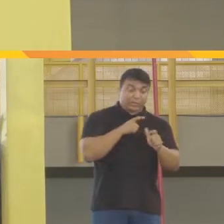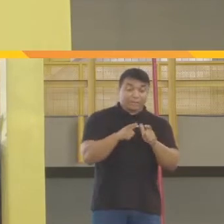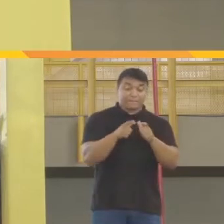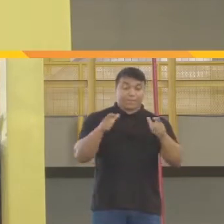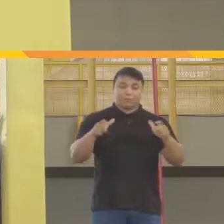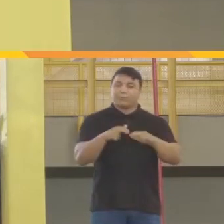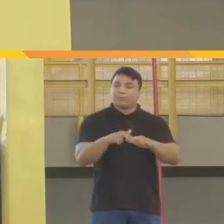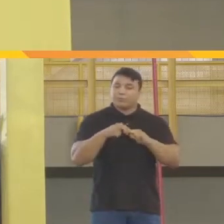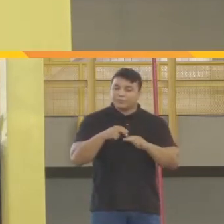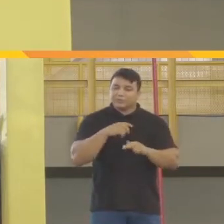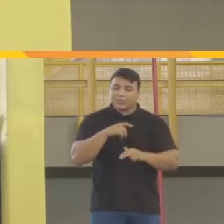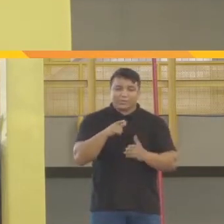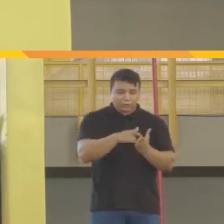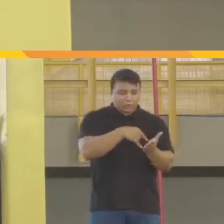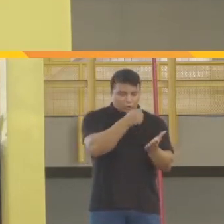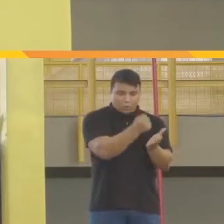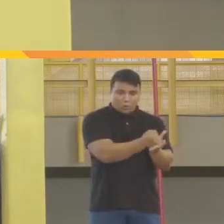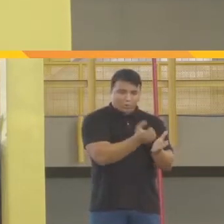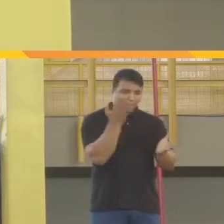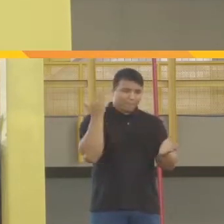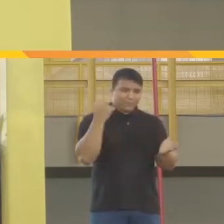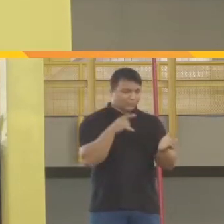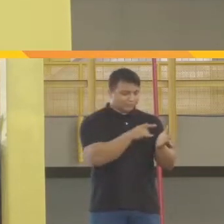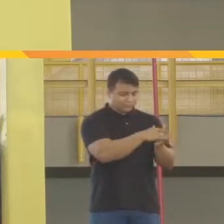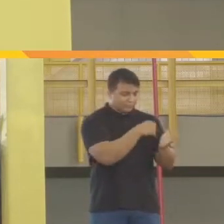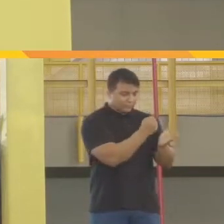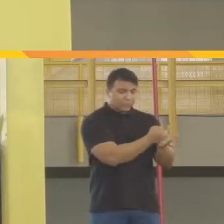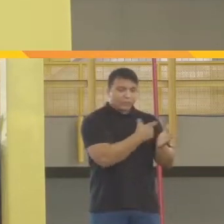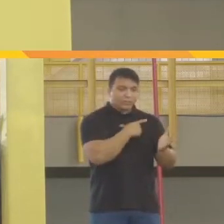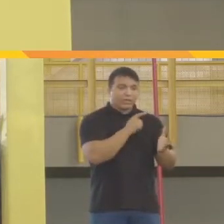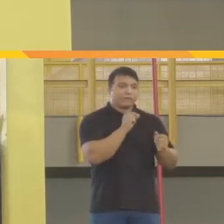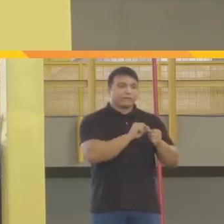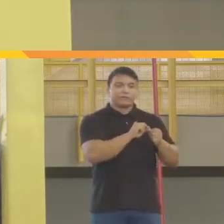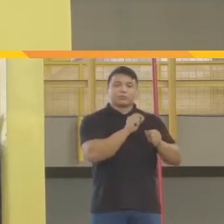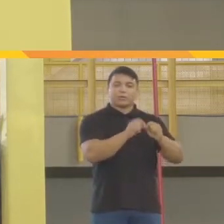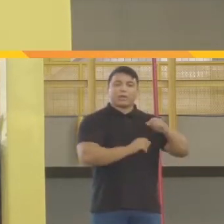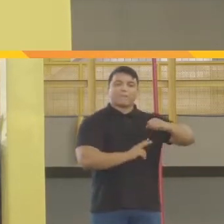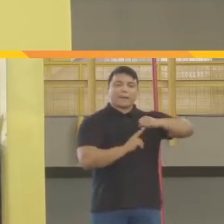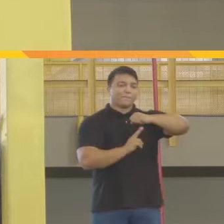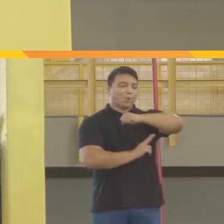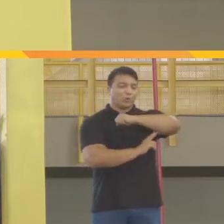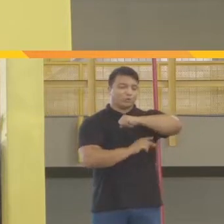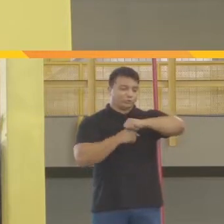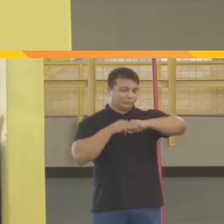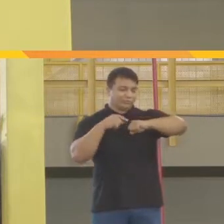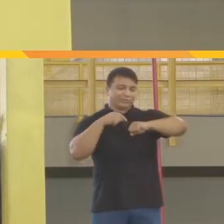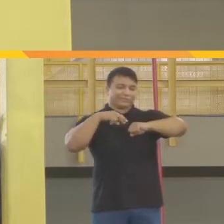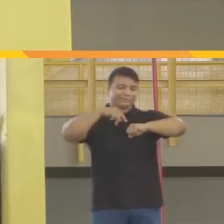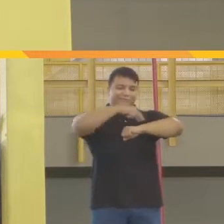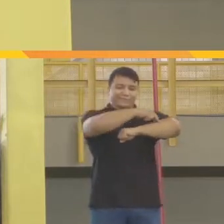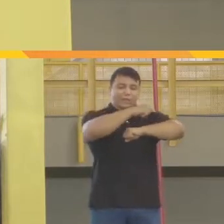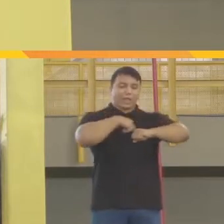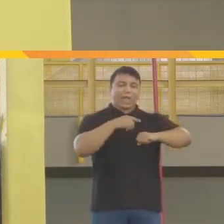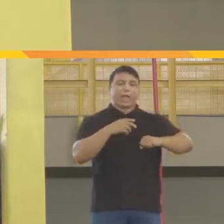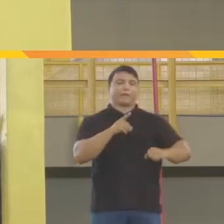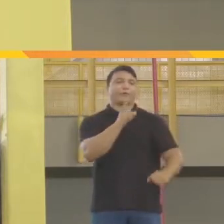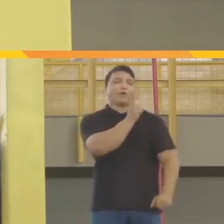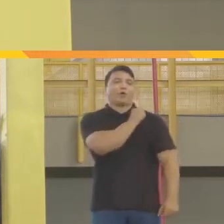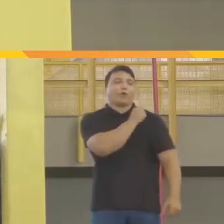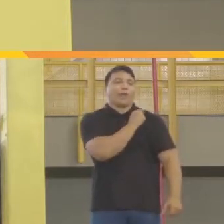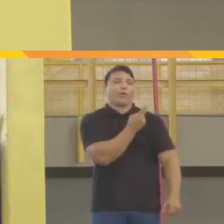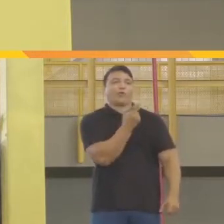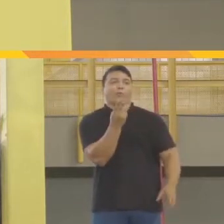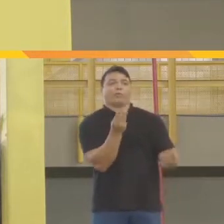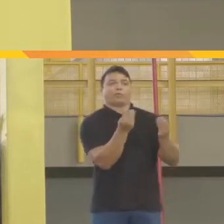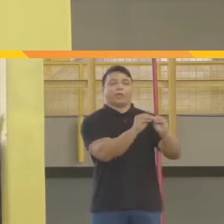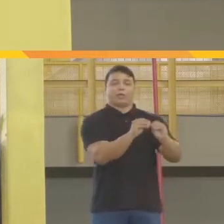por isso que quando você pega documentos, você vê que o cara que construiu uma ponte foi o coronel fulano de tal, o cara que construiu uma estrada